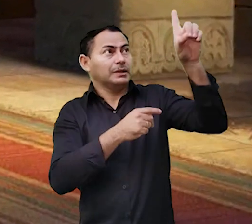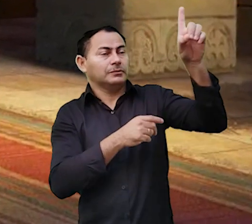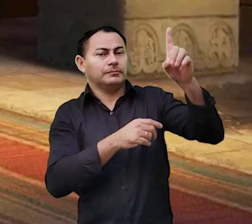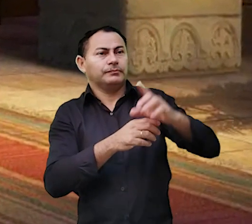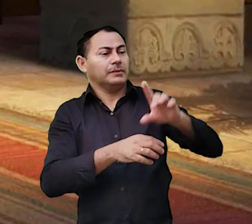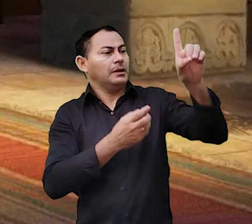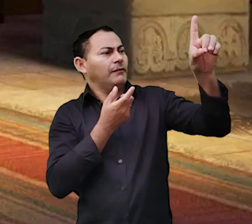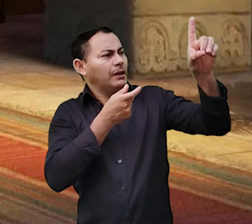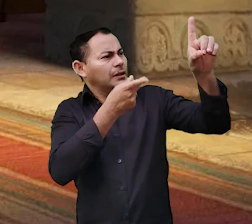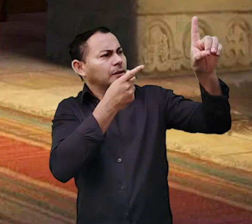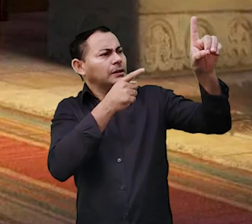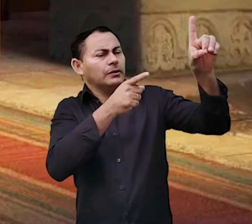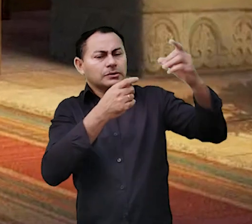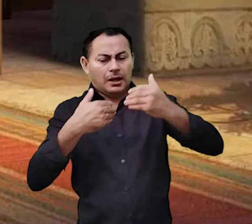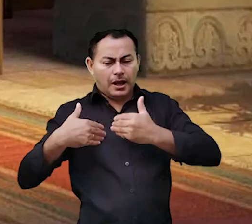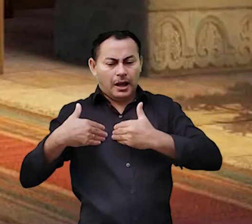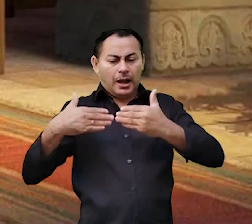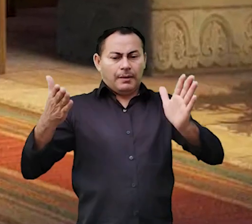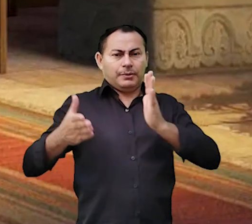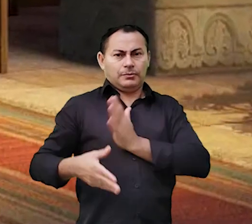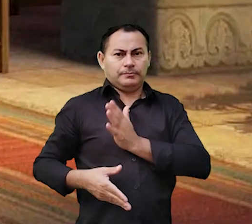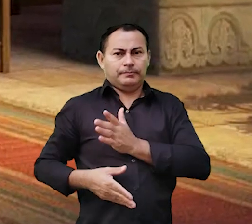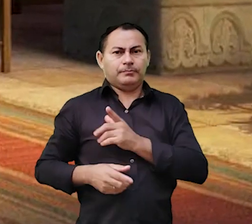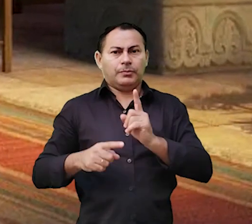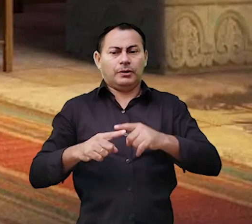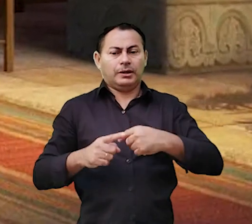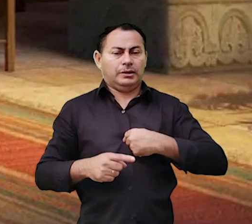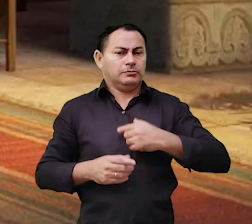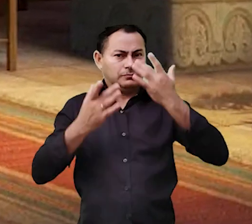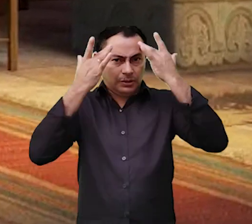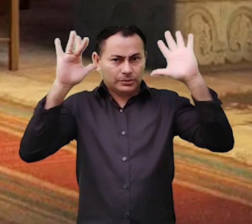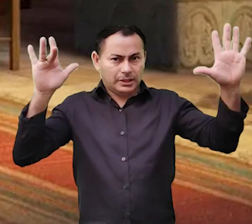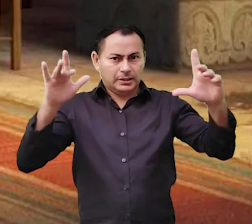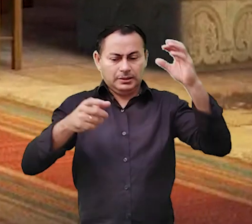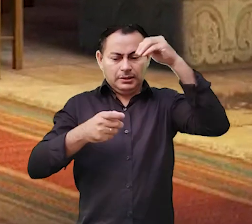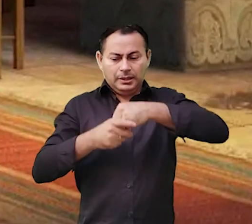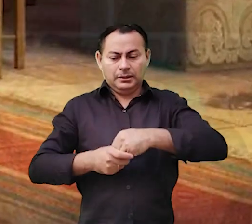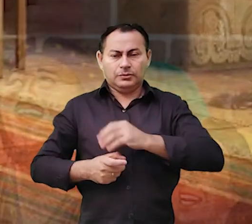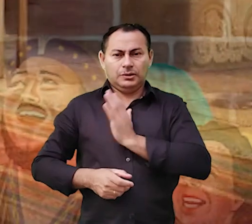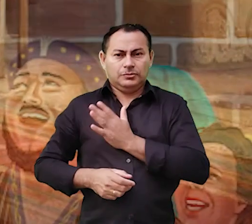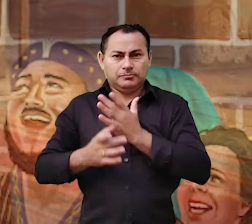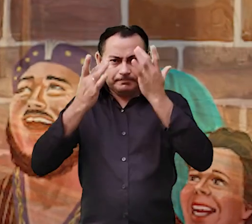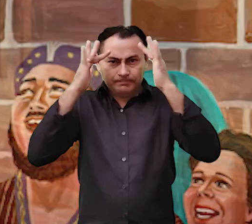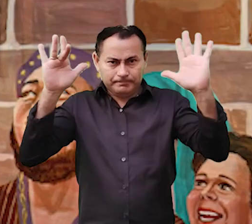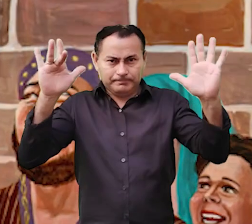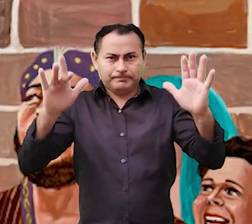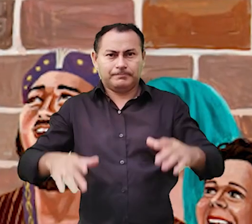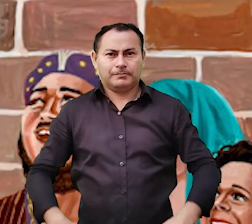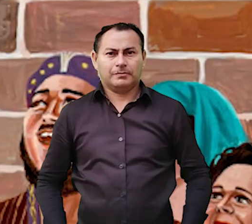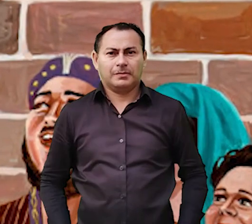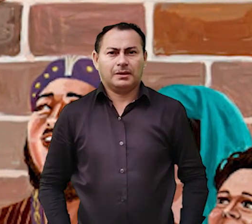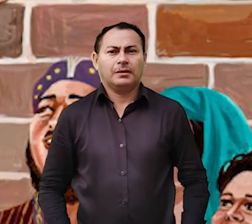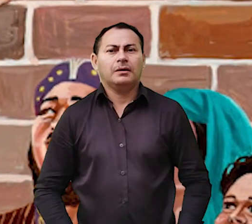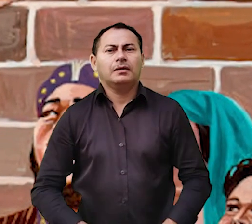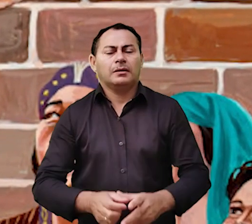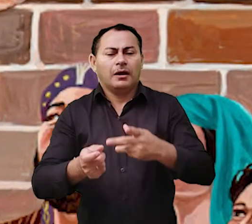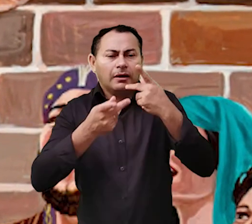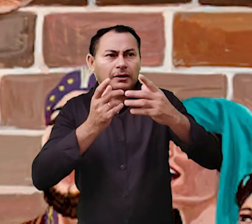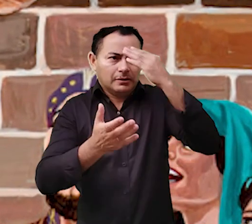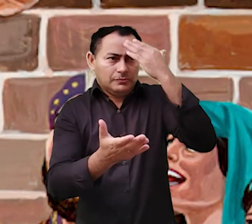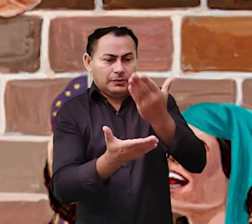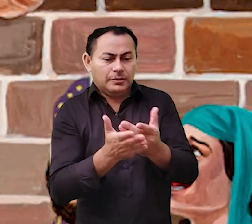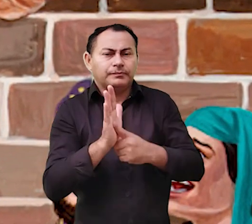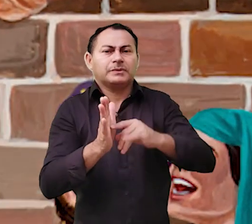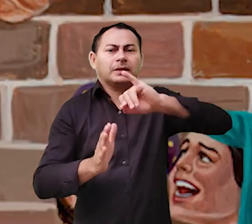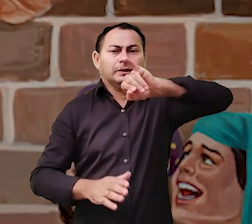psicólogo, Deus, abra a porta do meu coração porque eu não sei o que há dentro dele. Em sua